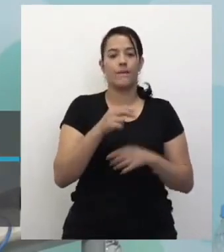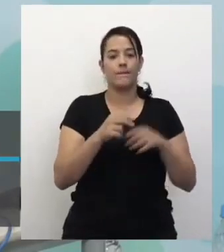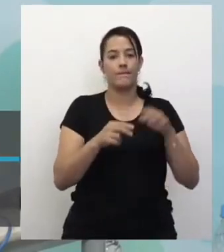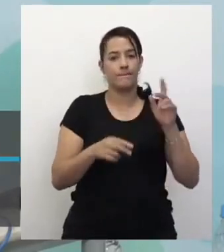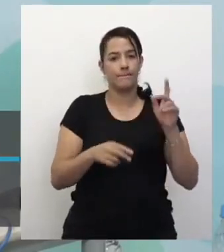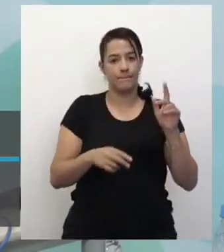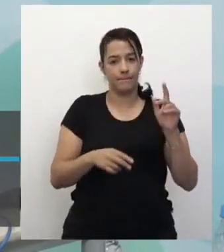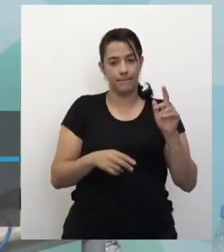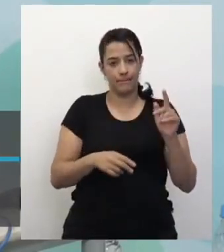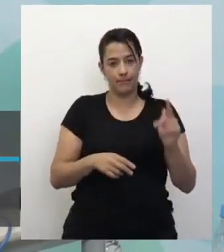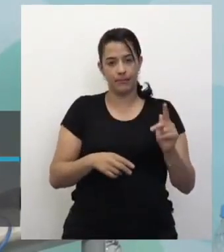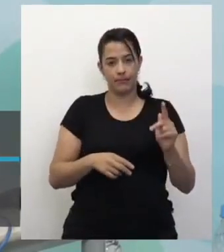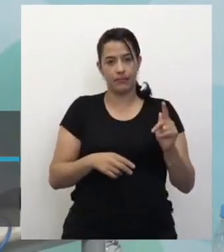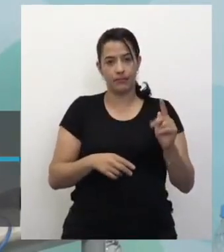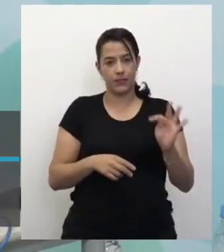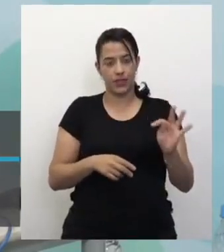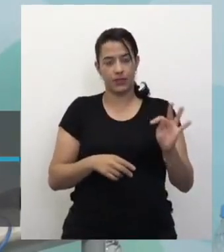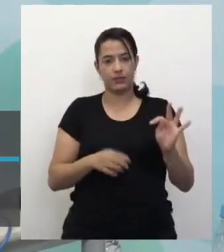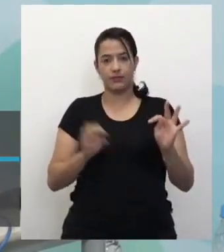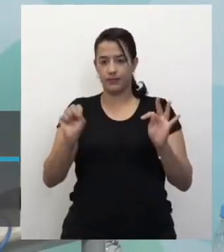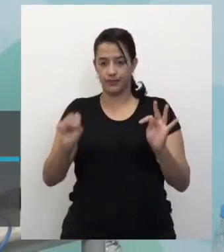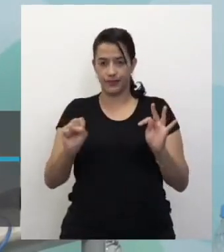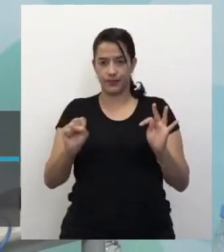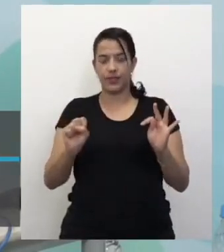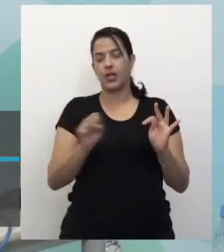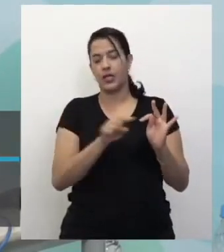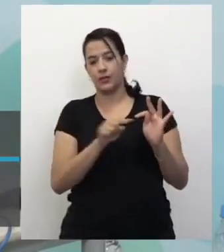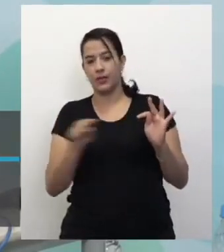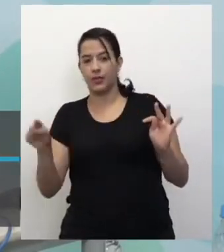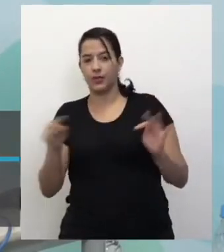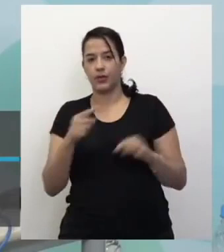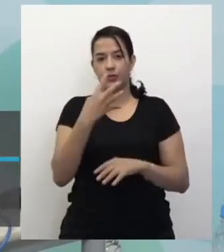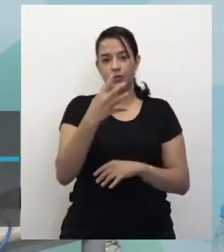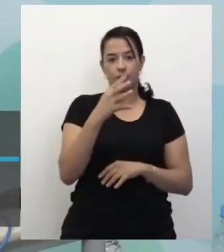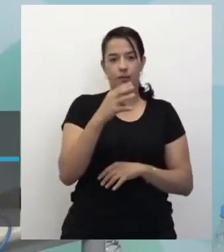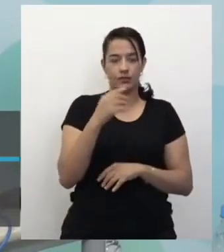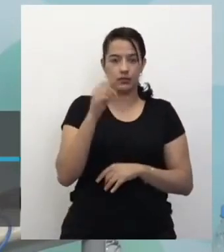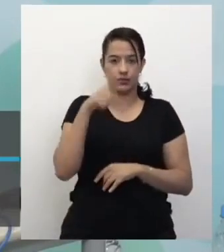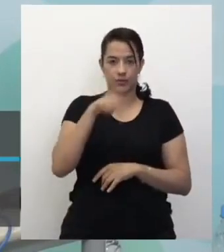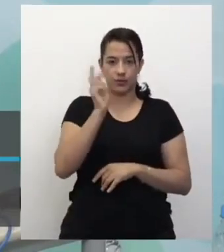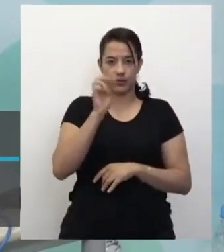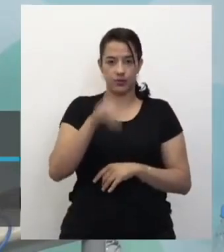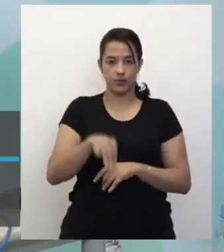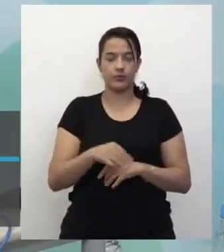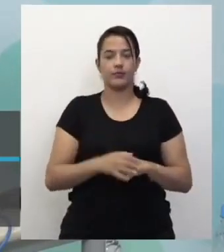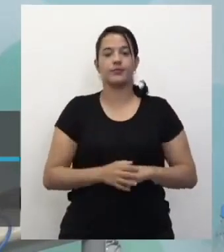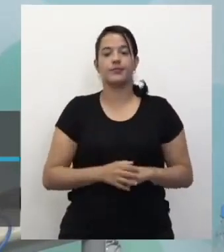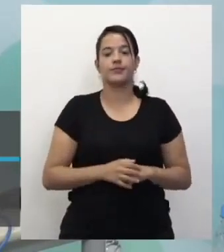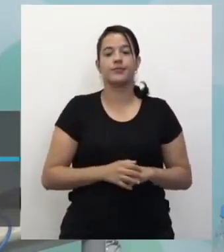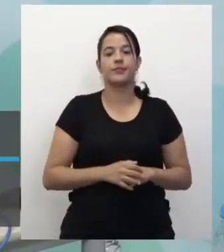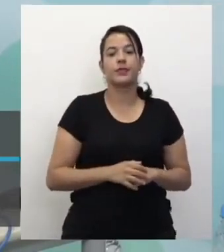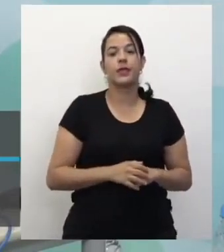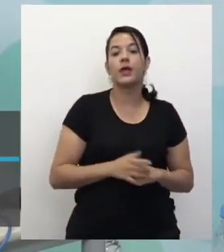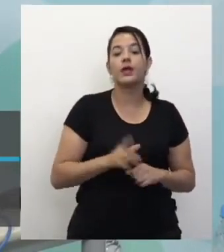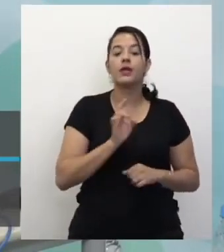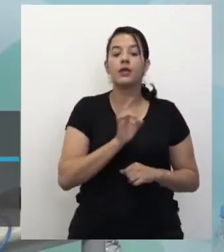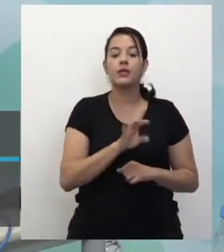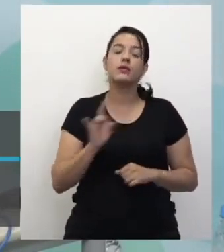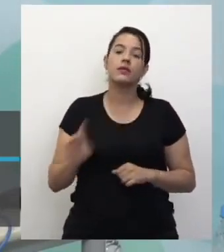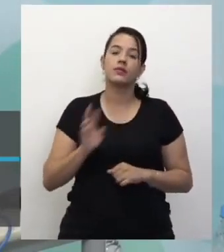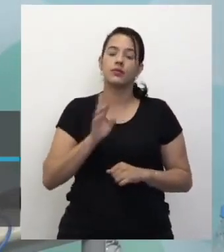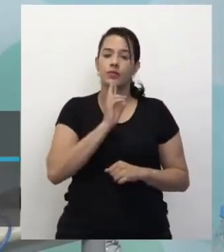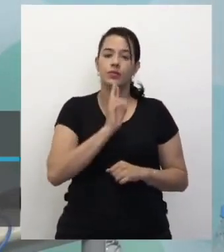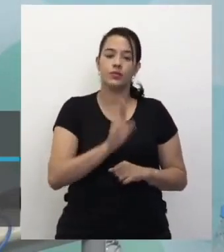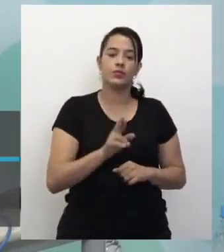A cada 30 minutos ele percorre 4 quilômetros, né? E findando aí, nós temos a resposta dos alunos da escola